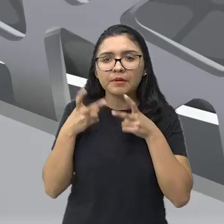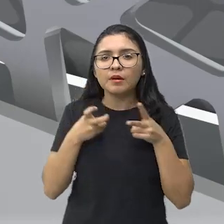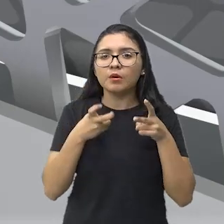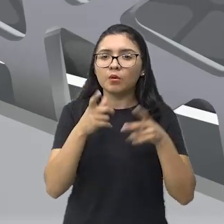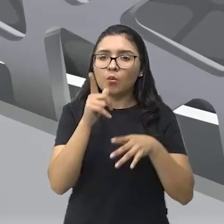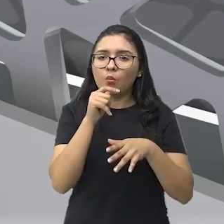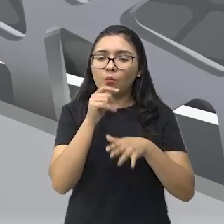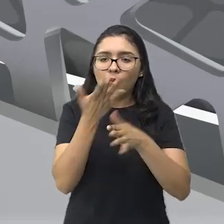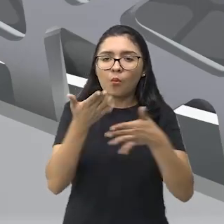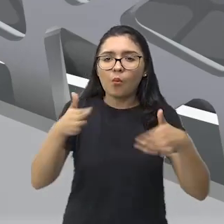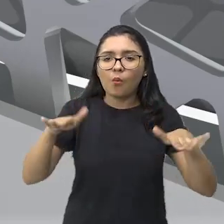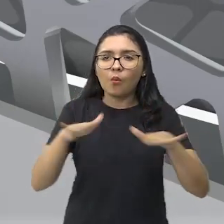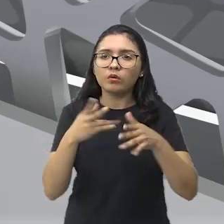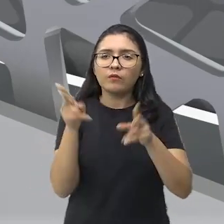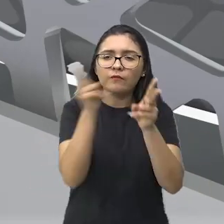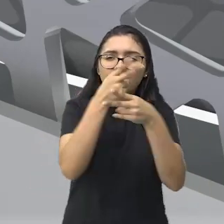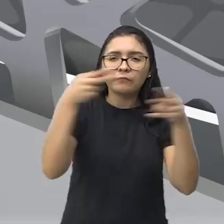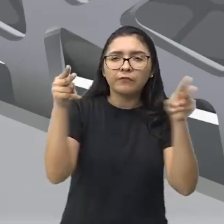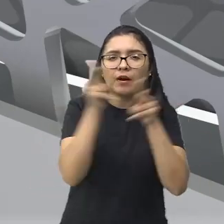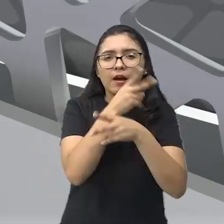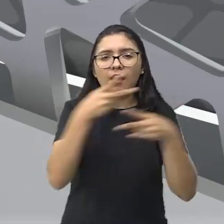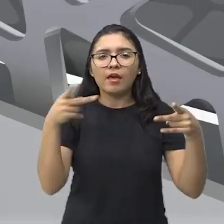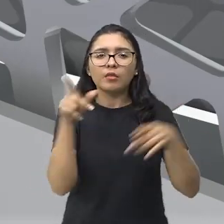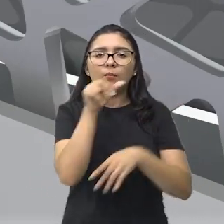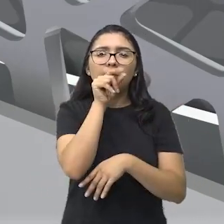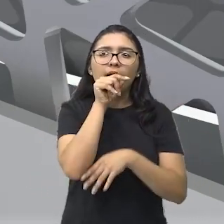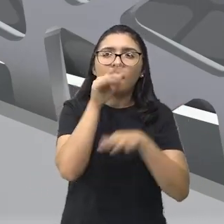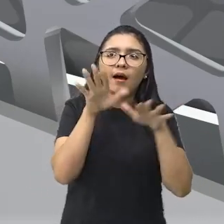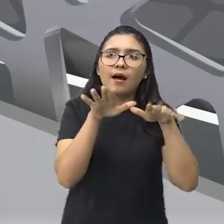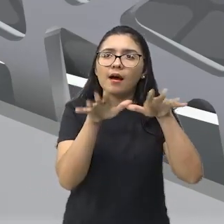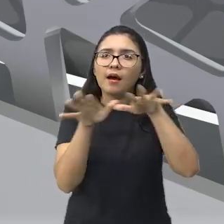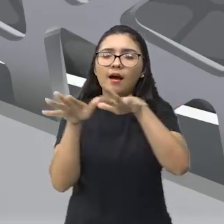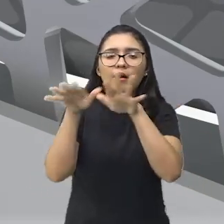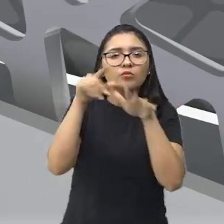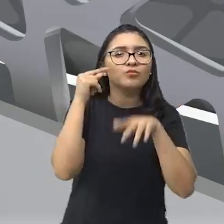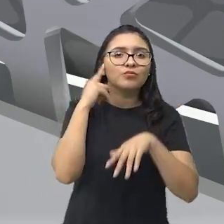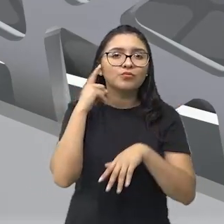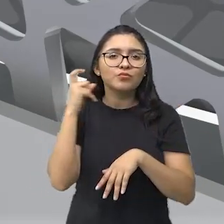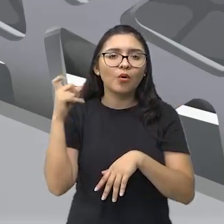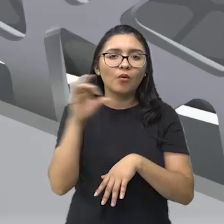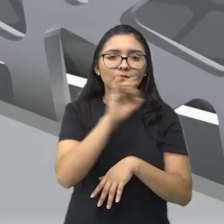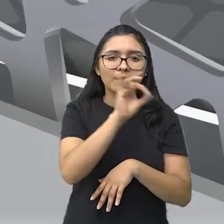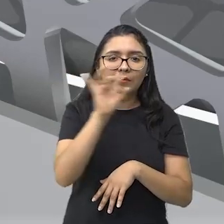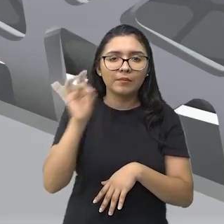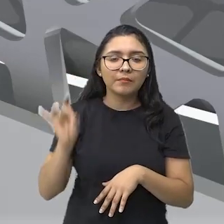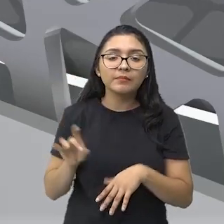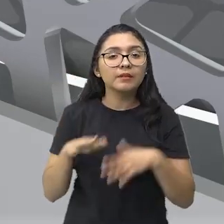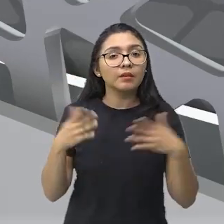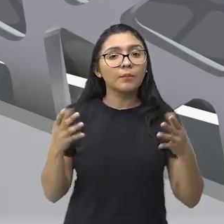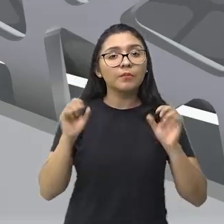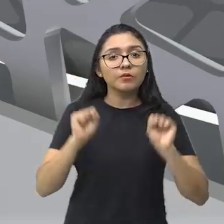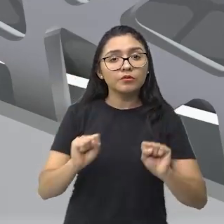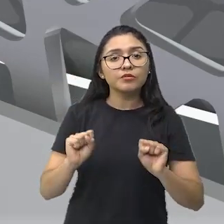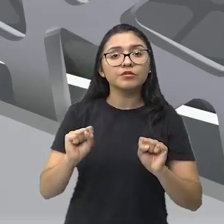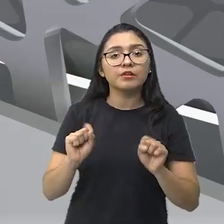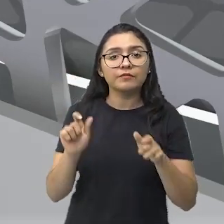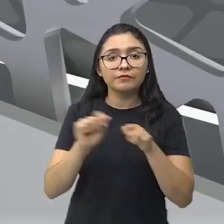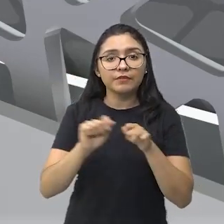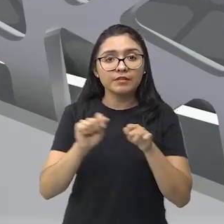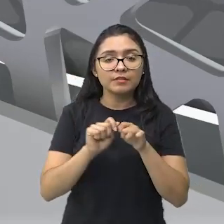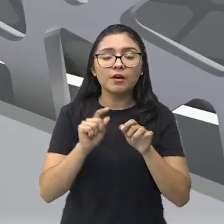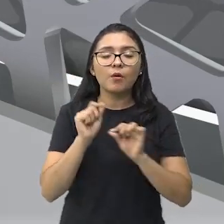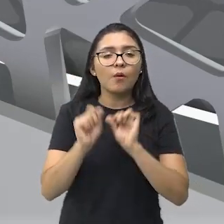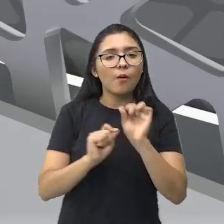o movimento dos ventos nas árvores, o canto dos pássaros, e que eles poderiam reproduzir. E que isso também poderia ser feito através da